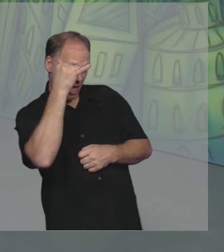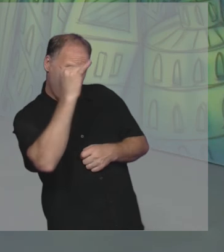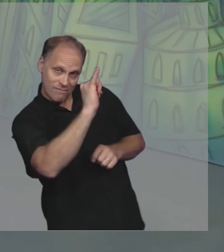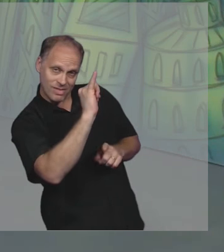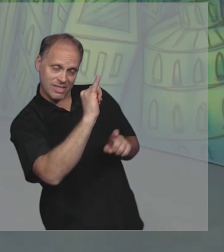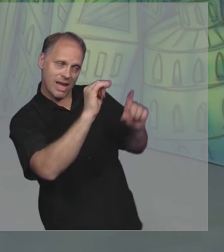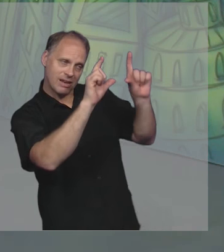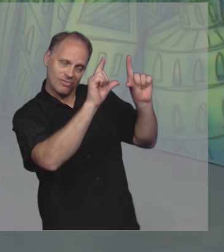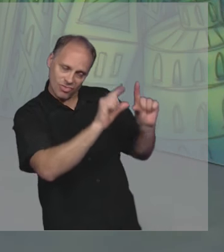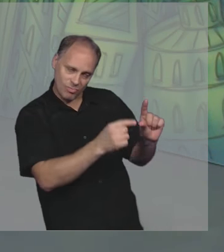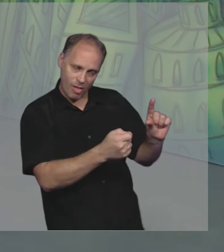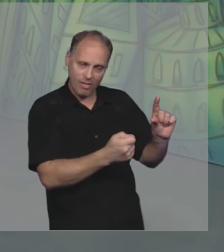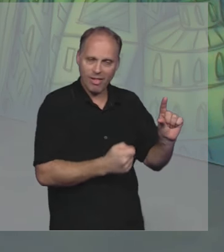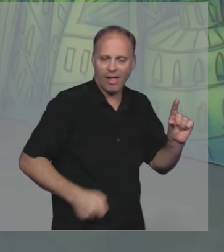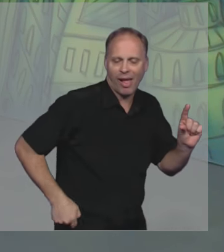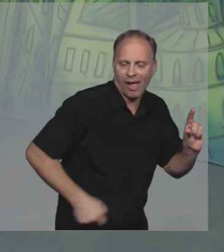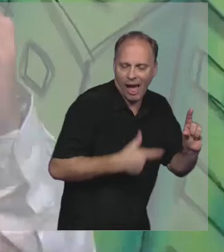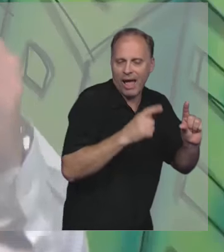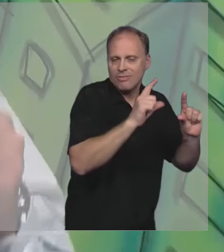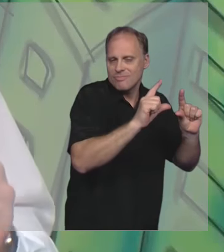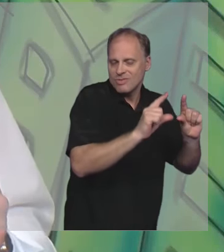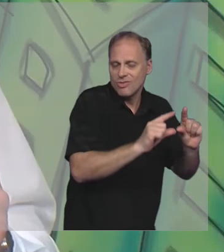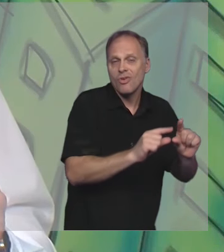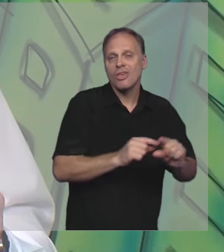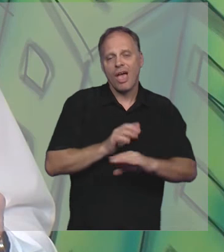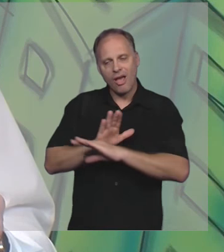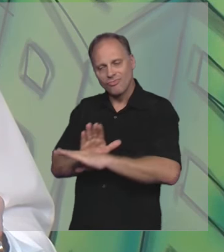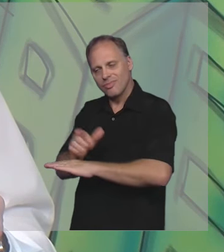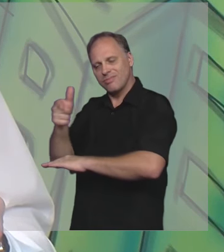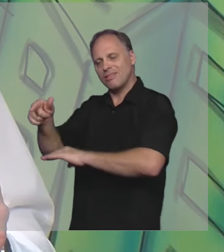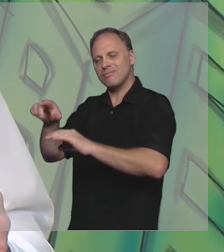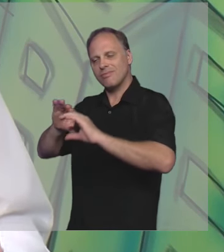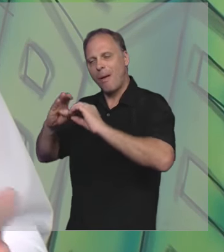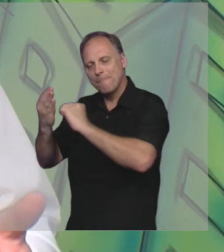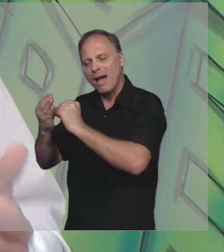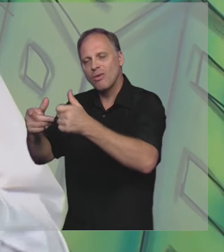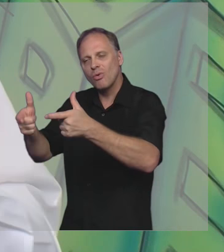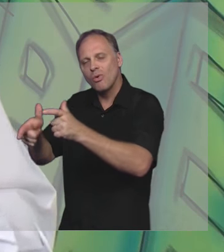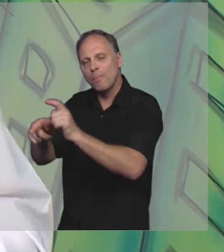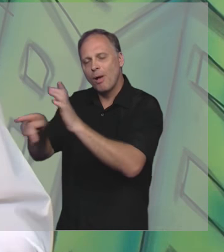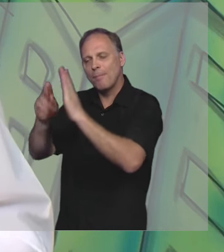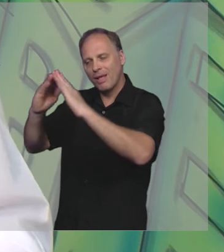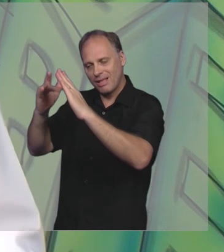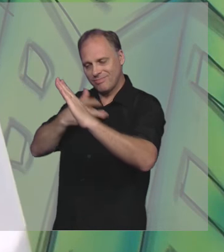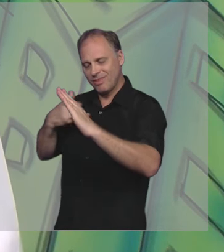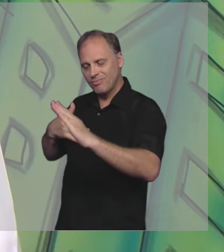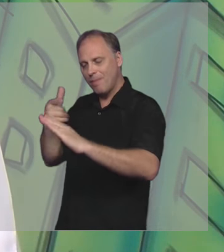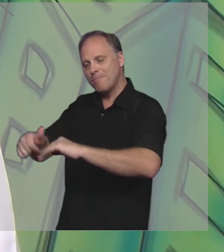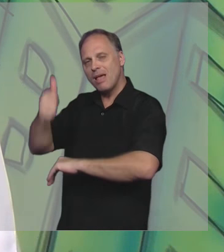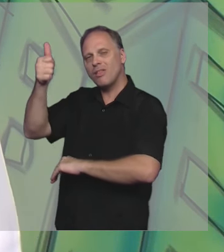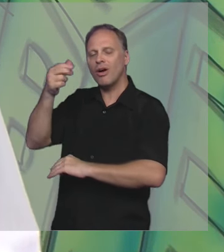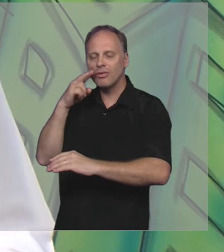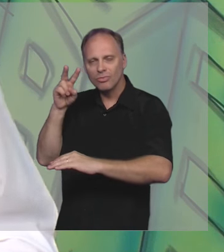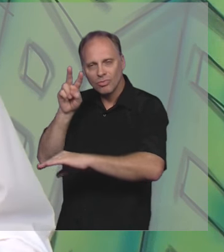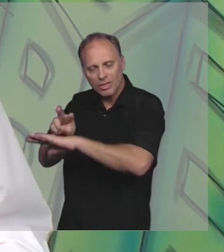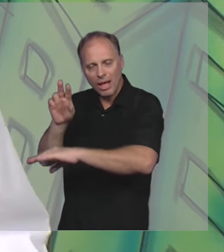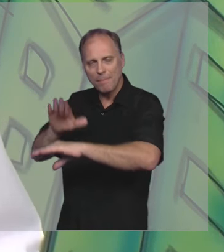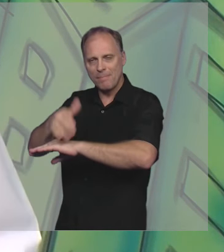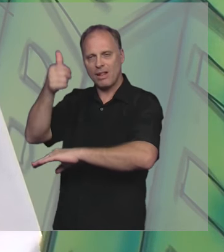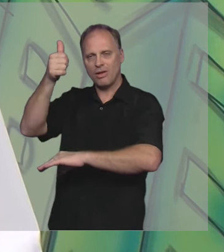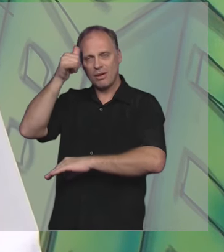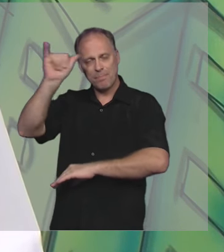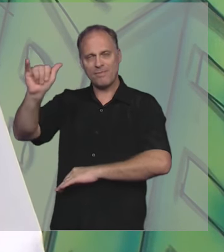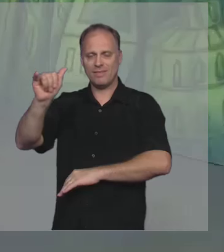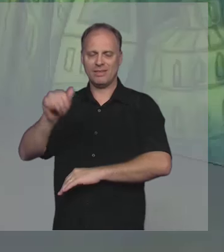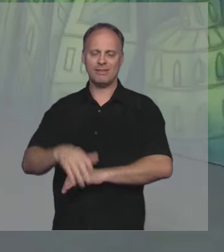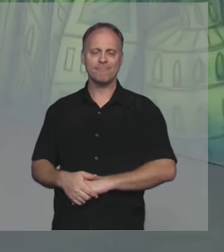isso, a gente favorece o custeio. Diminuindo o custeio do serviço terceirizado, tu consegue investir mais na atenção básica. Então, o que